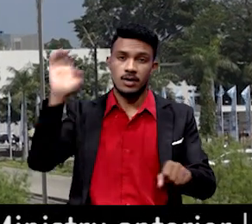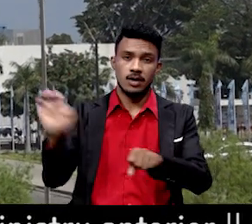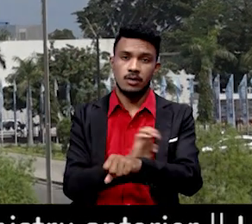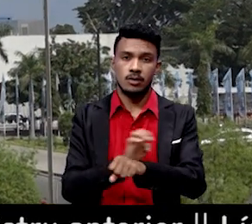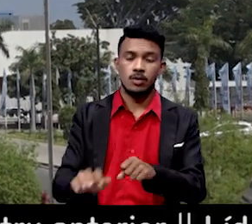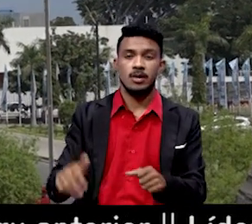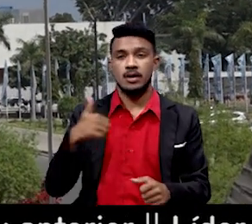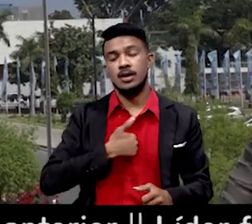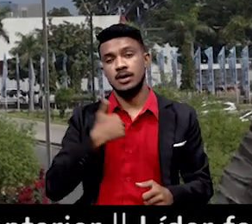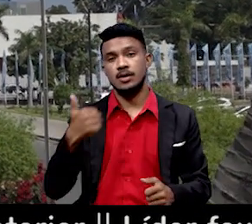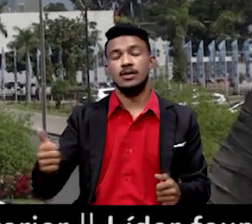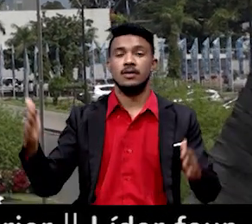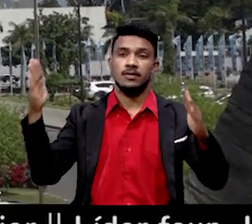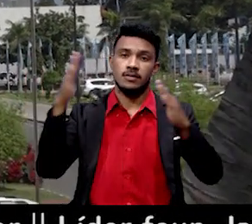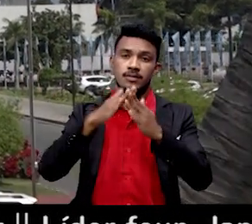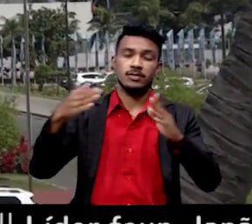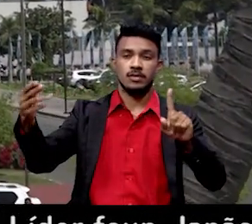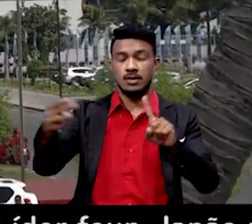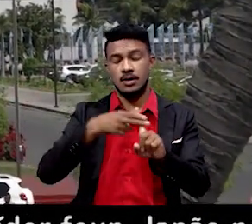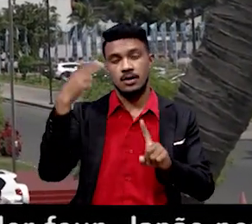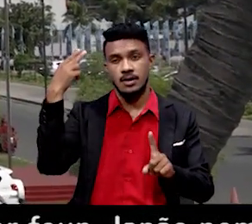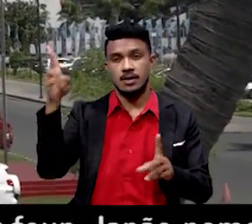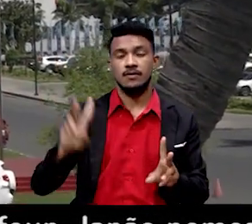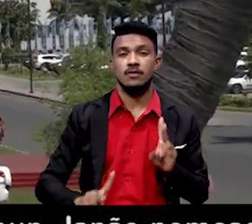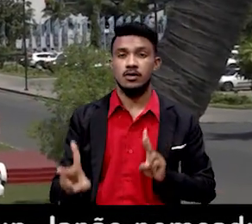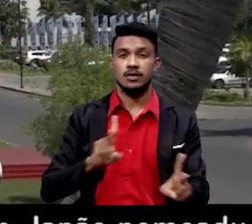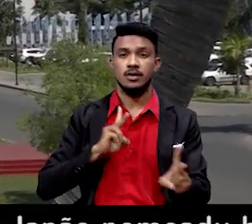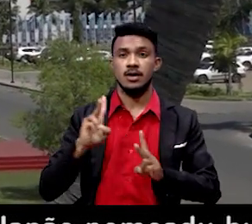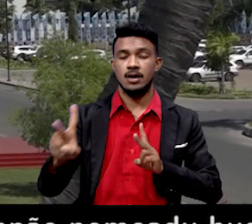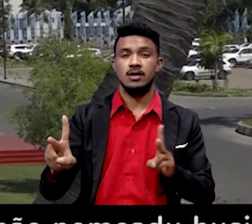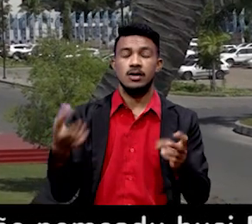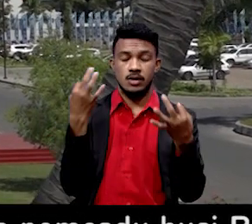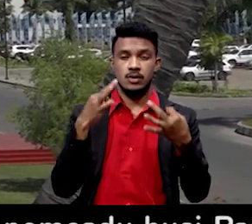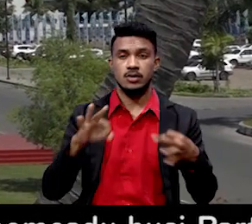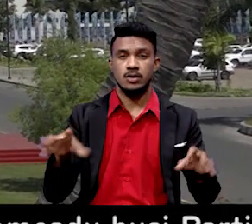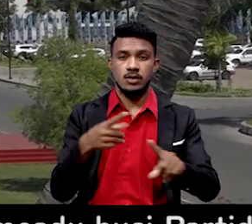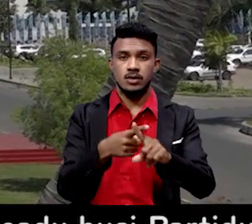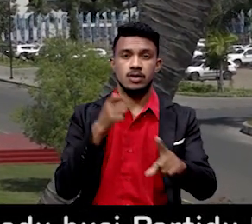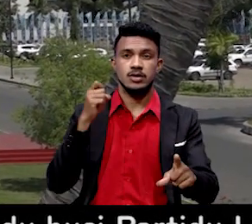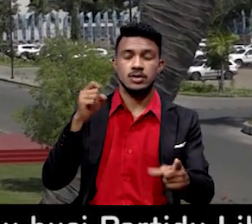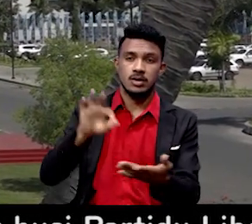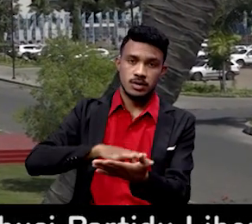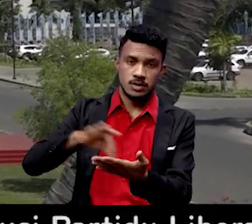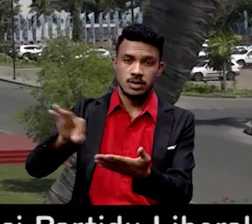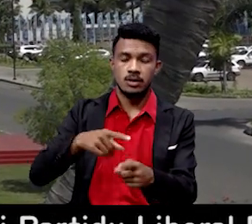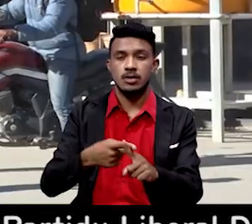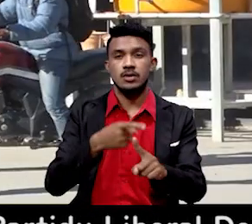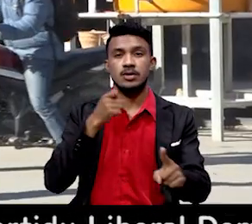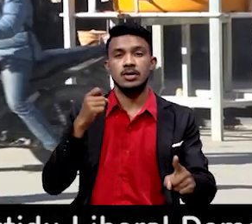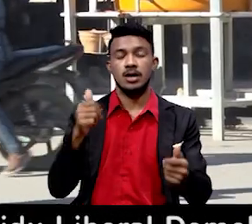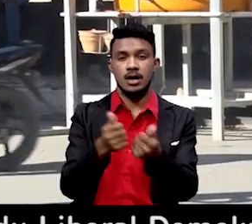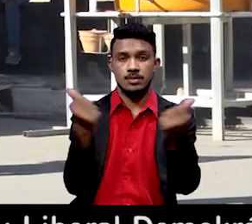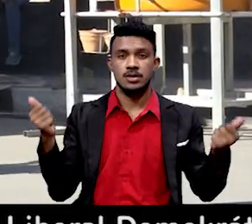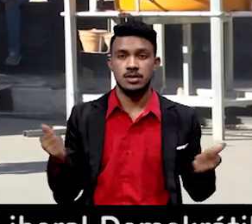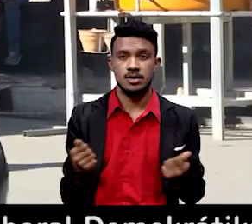privada, isolamento obrigatório no voluntário, prazo validade, Rússia licença na autorização Sira, administração